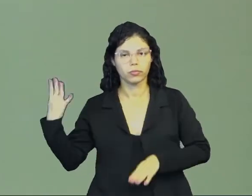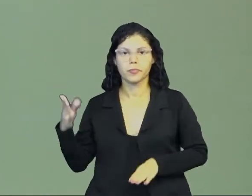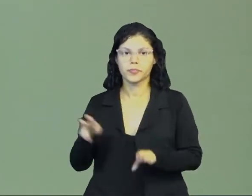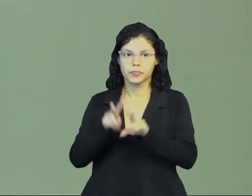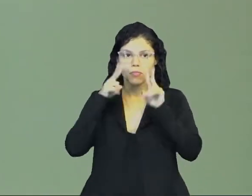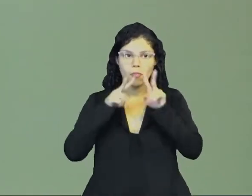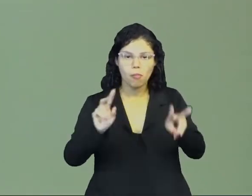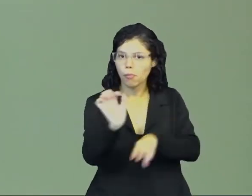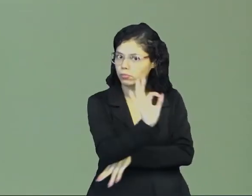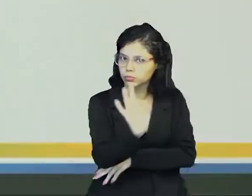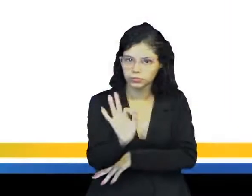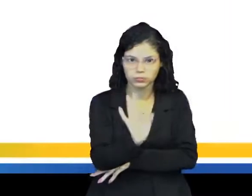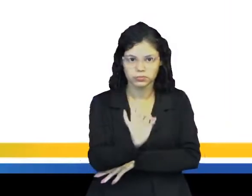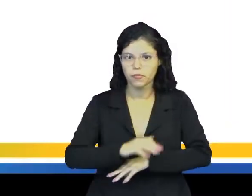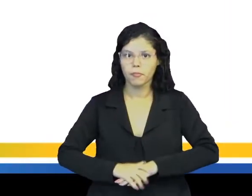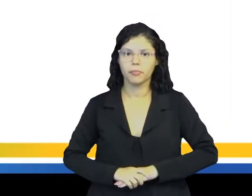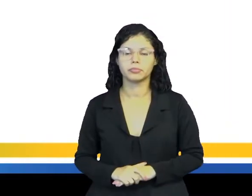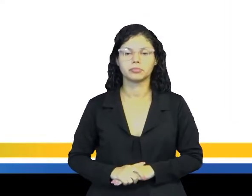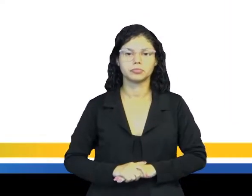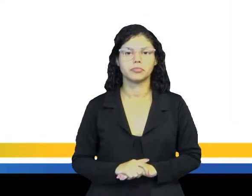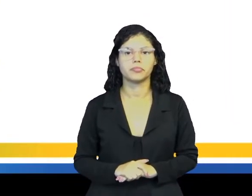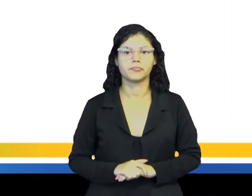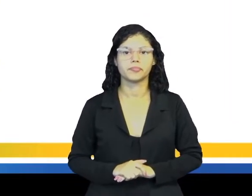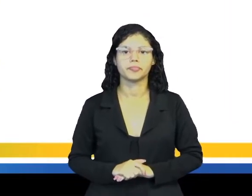é invisível ao nosso olho.